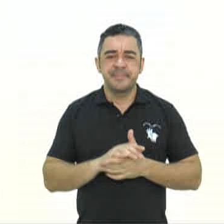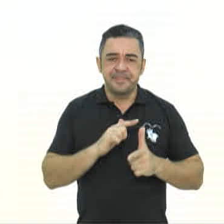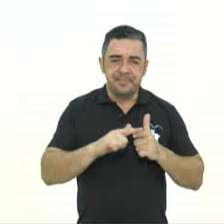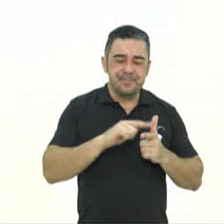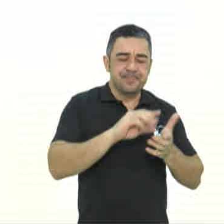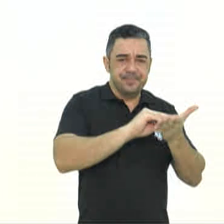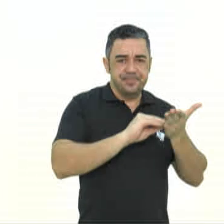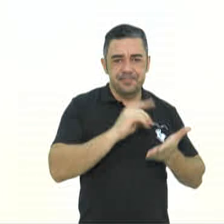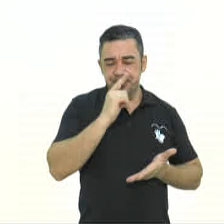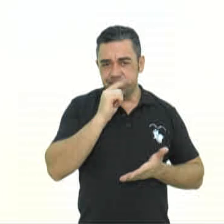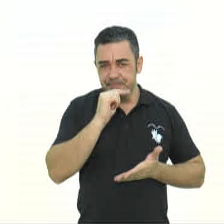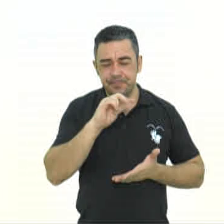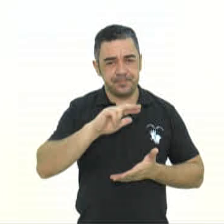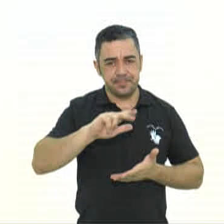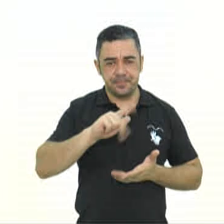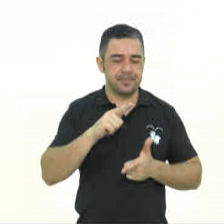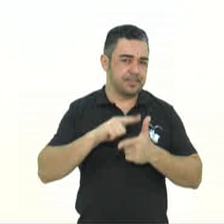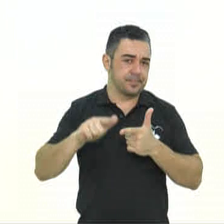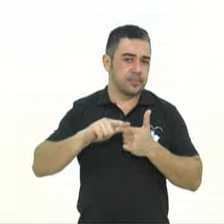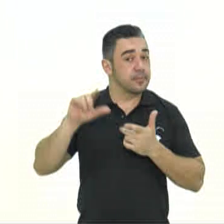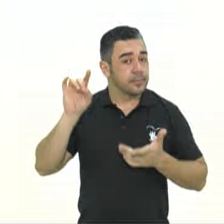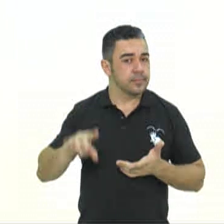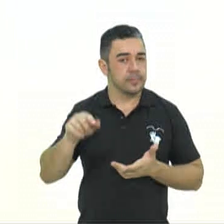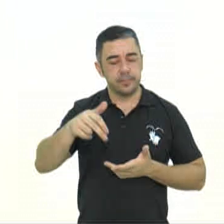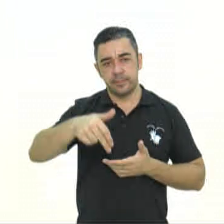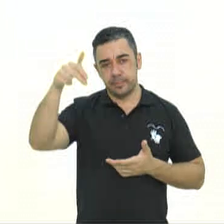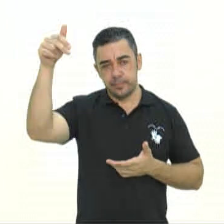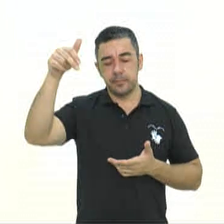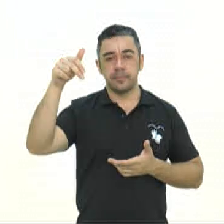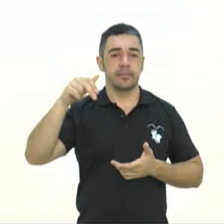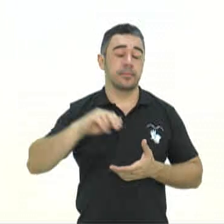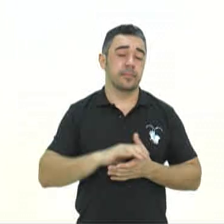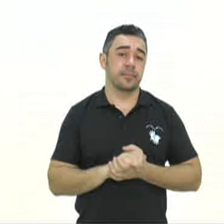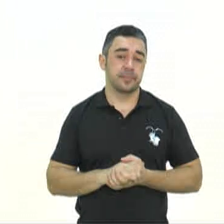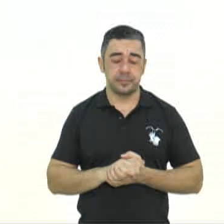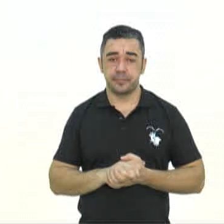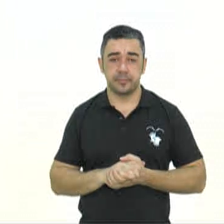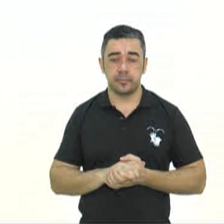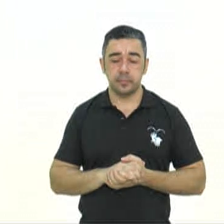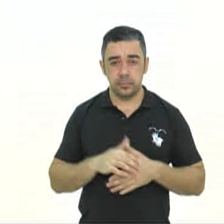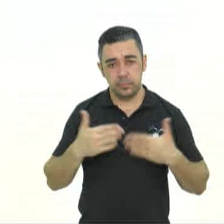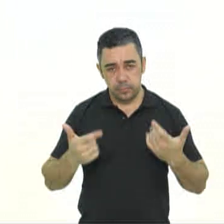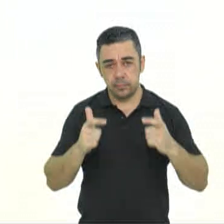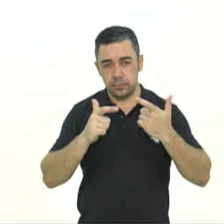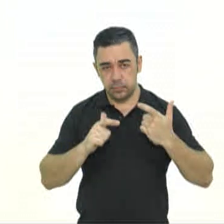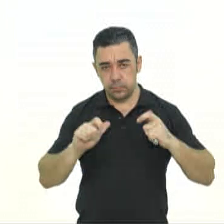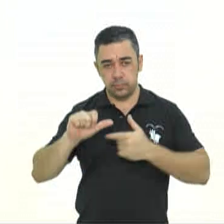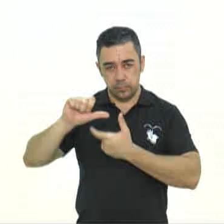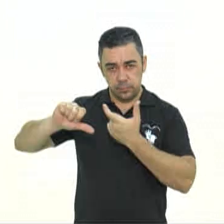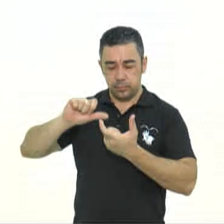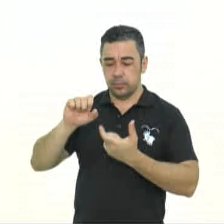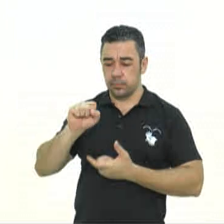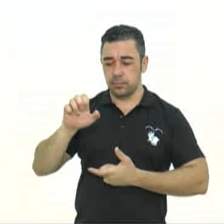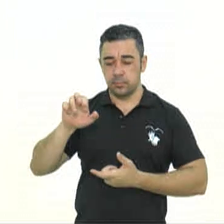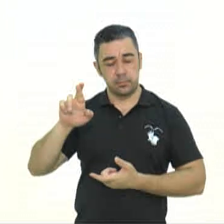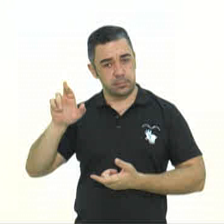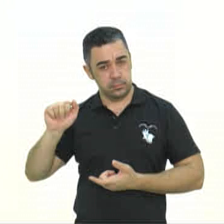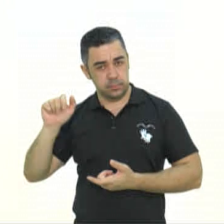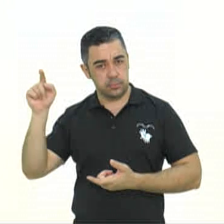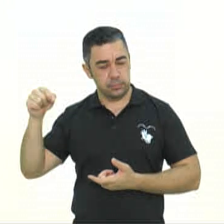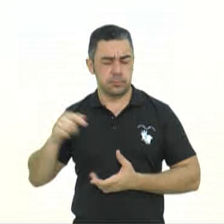um problema somente do Nordeste e a crise hídrica não será mais um problema somente no Nordeste.